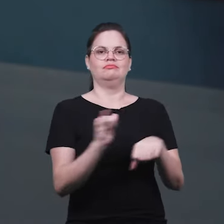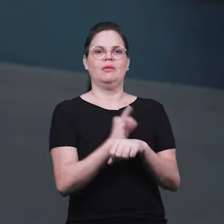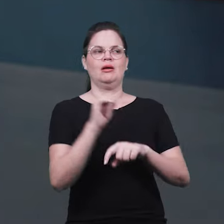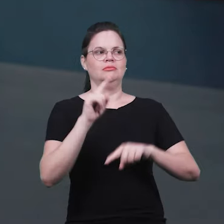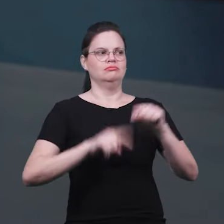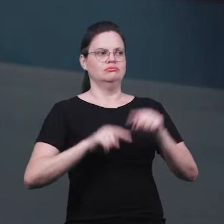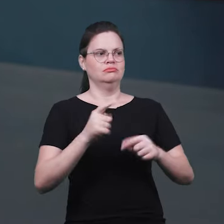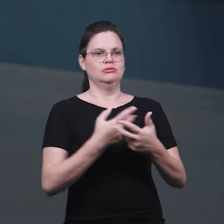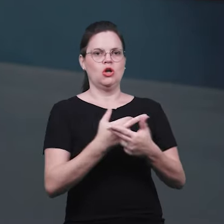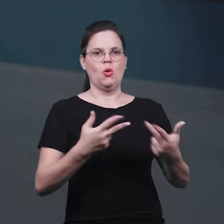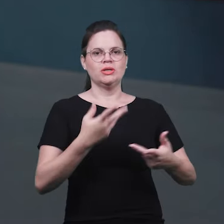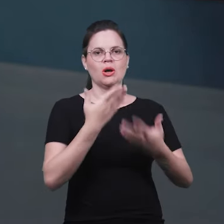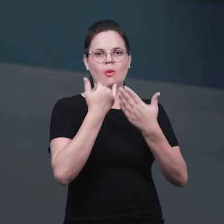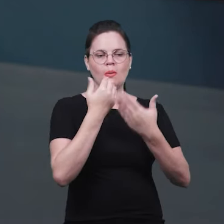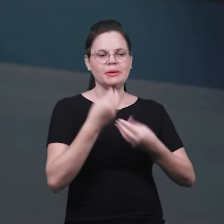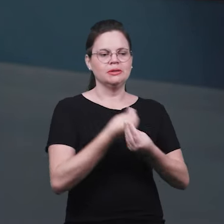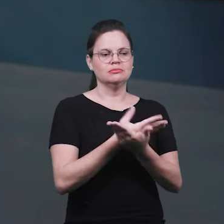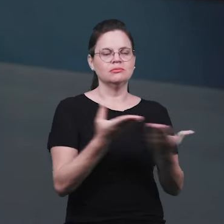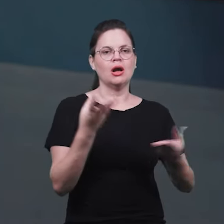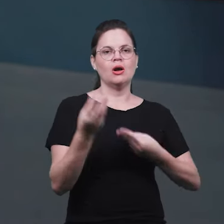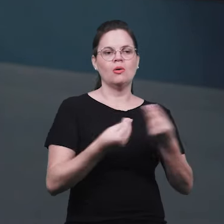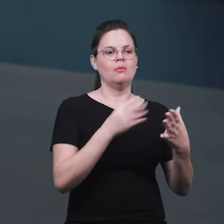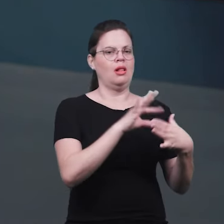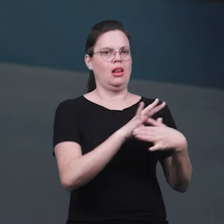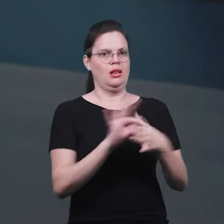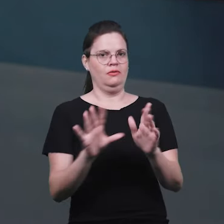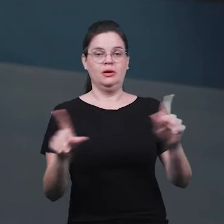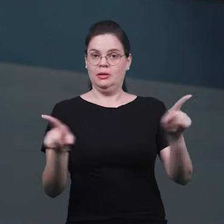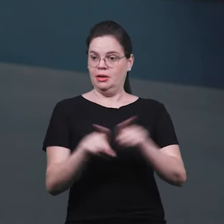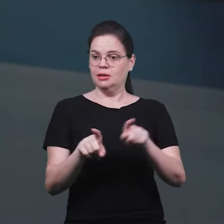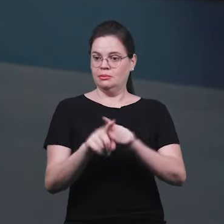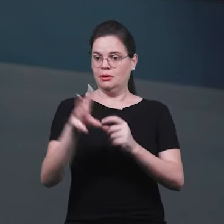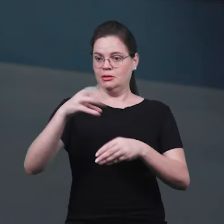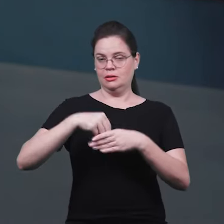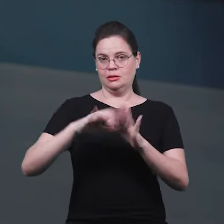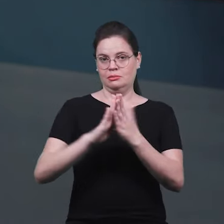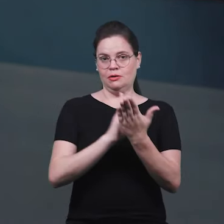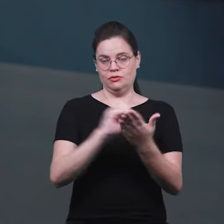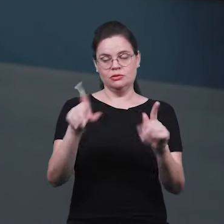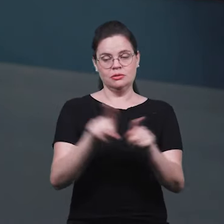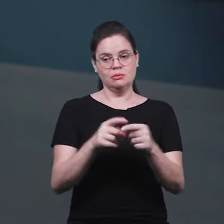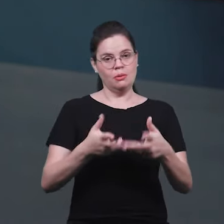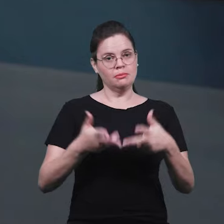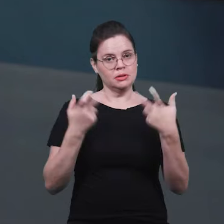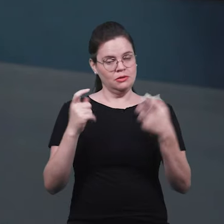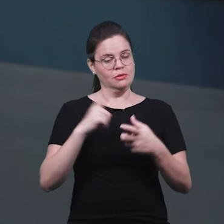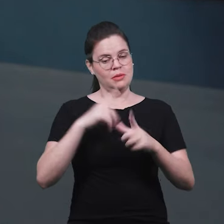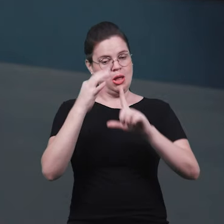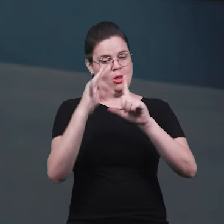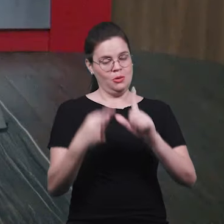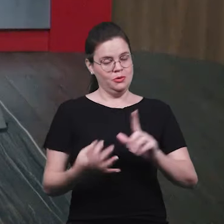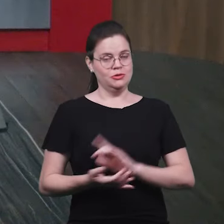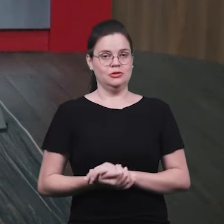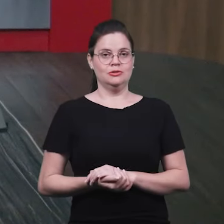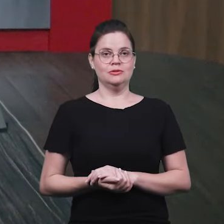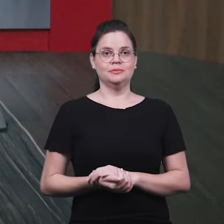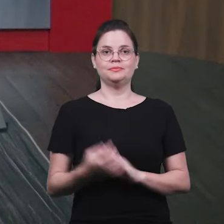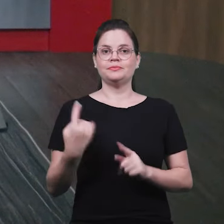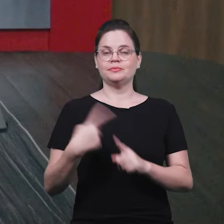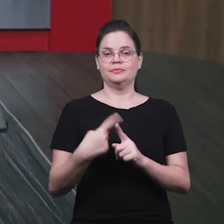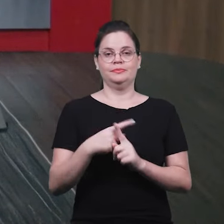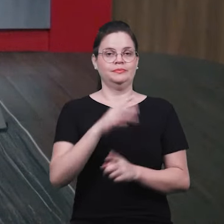tropas. E nós observamos a logística presente até mesmo na Bíblia, pastores. Porque quando nós vemos ali